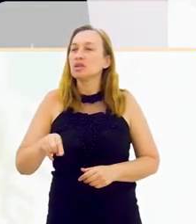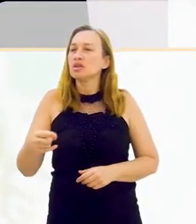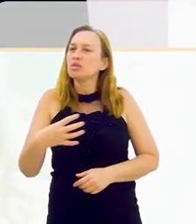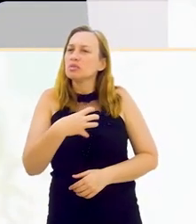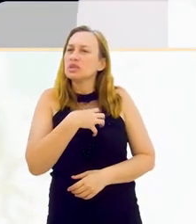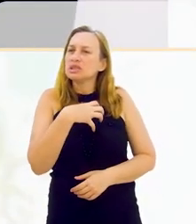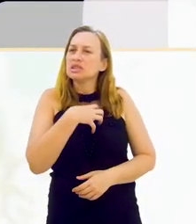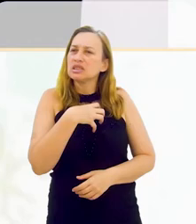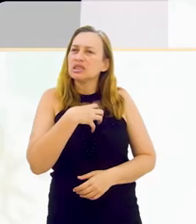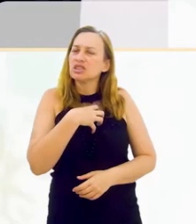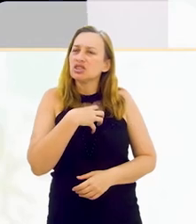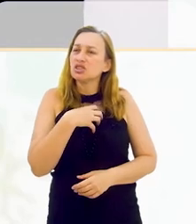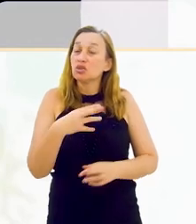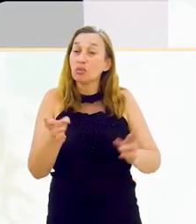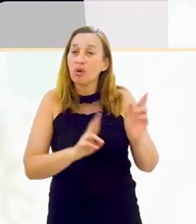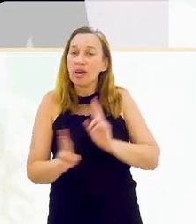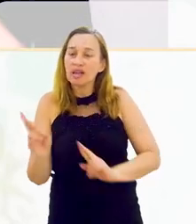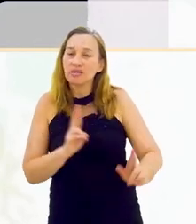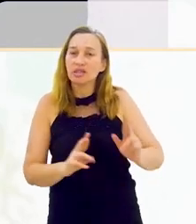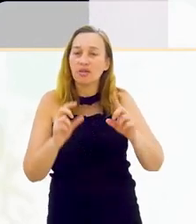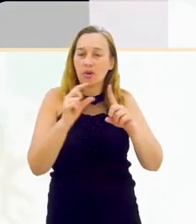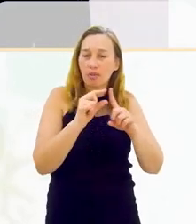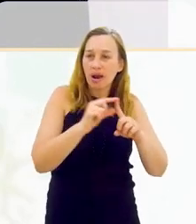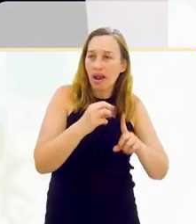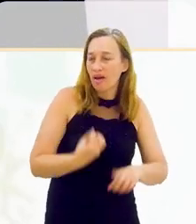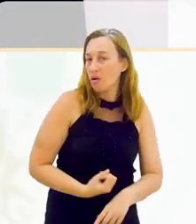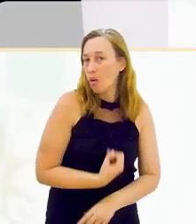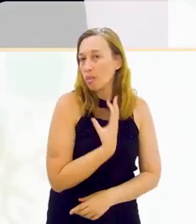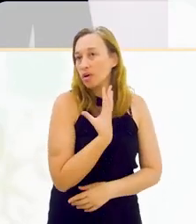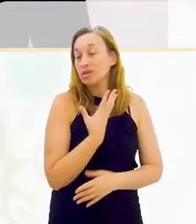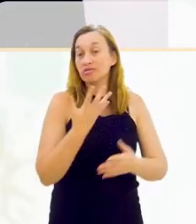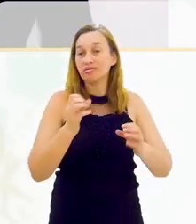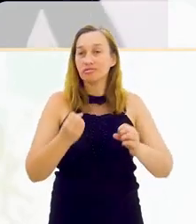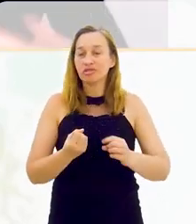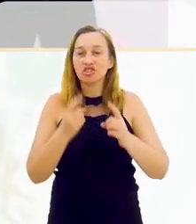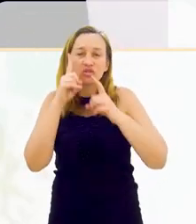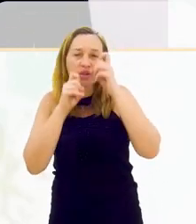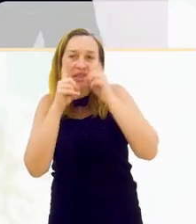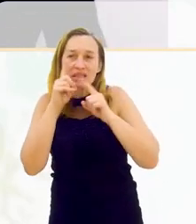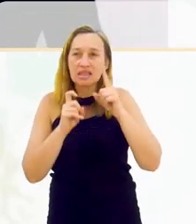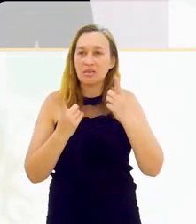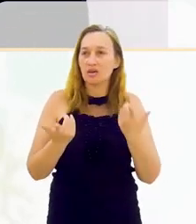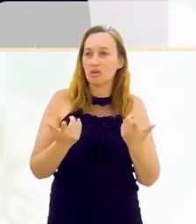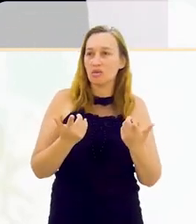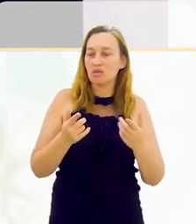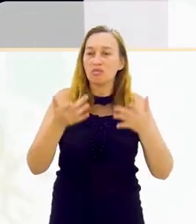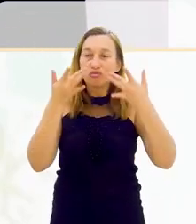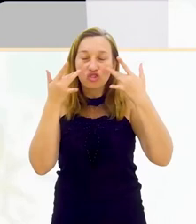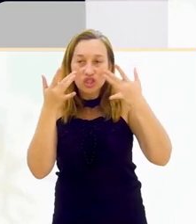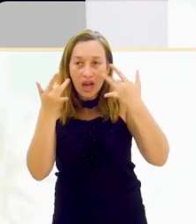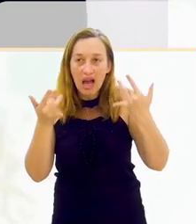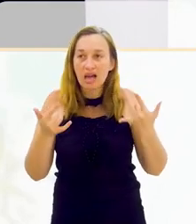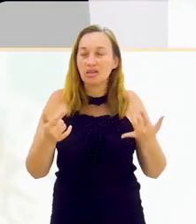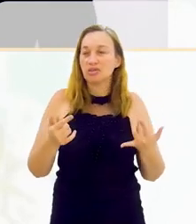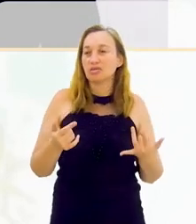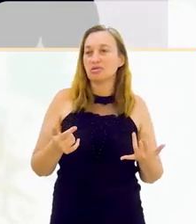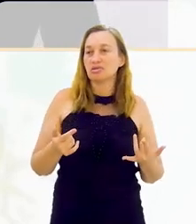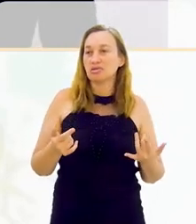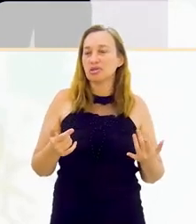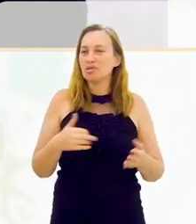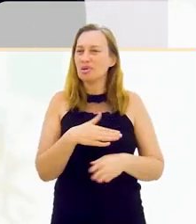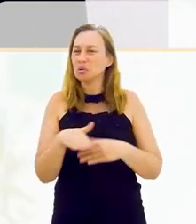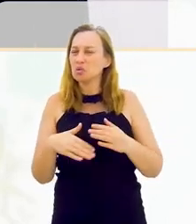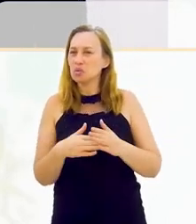sentindo como eu me relacionava com a palavra, com a poesia, com a expressão, né? Com a encenação, e depois na